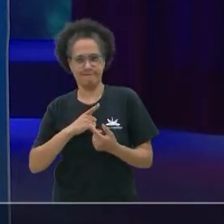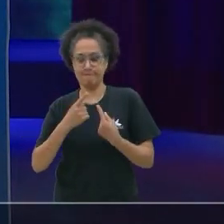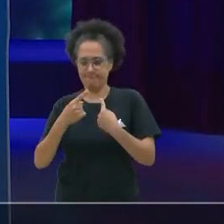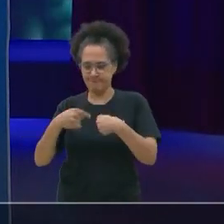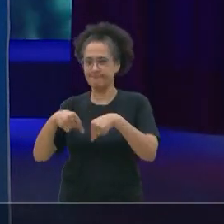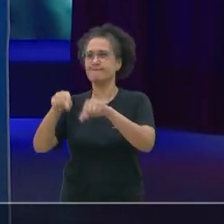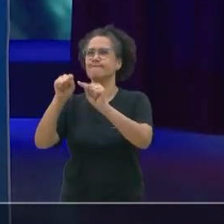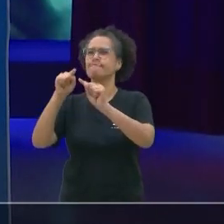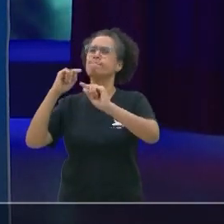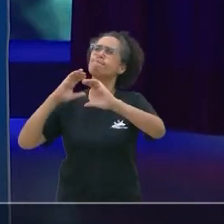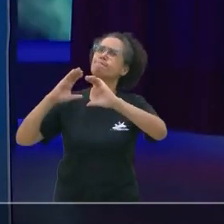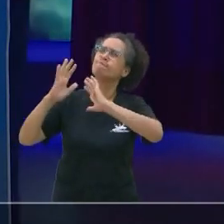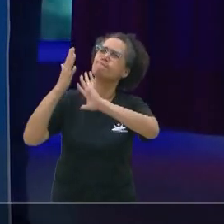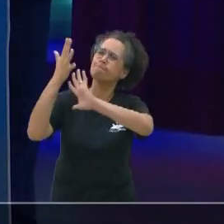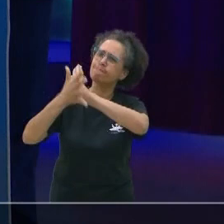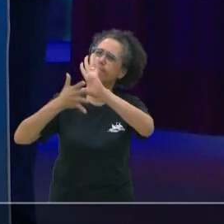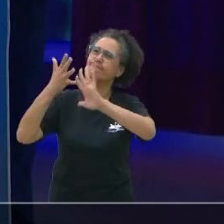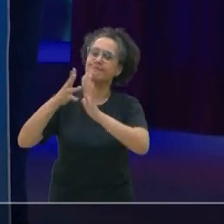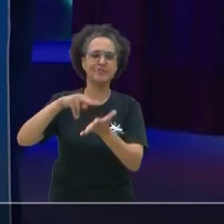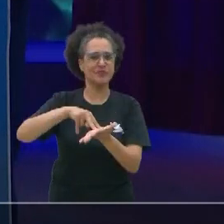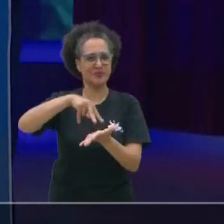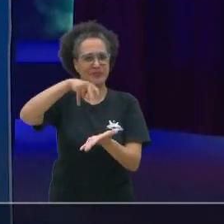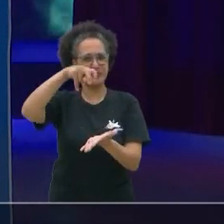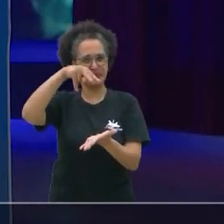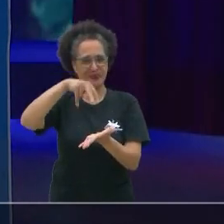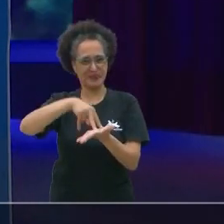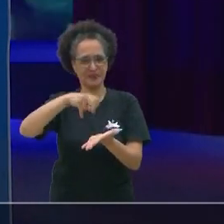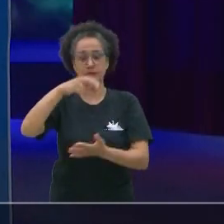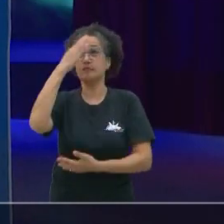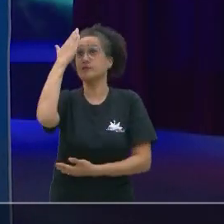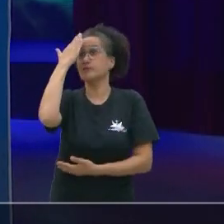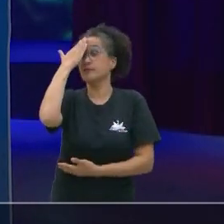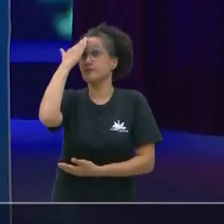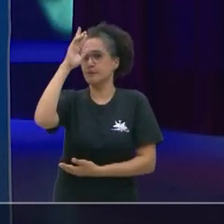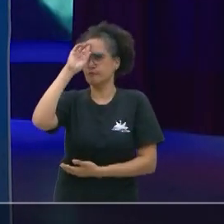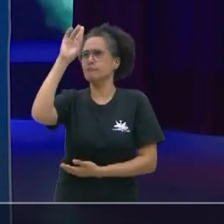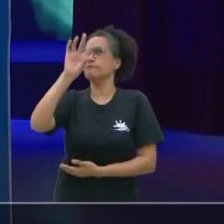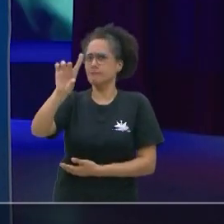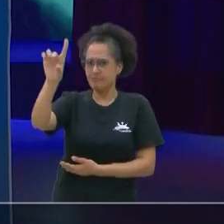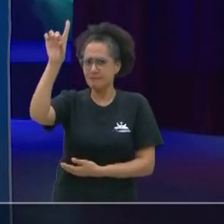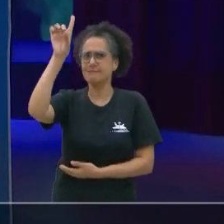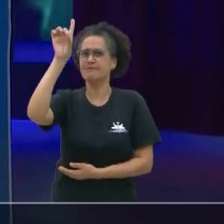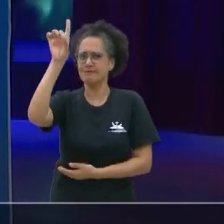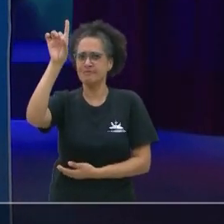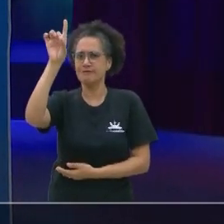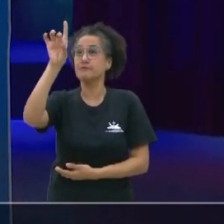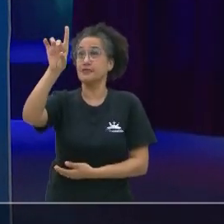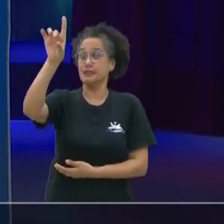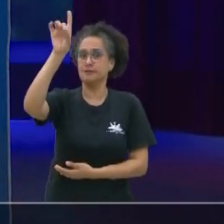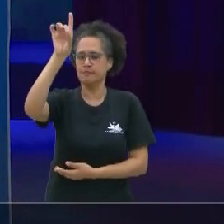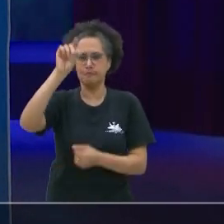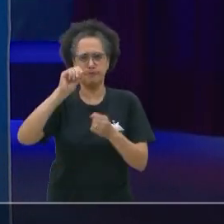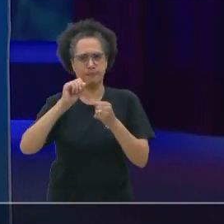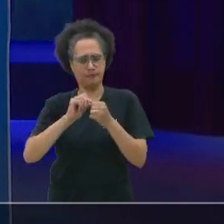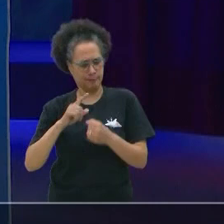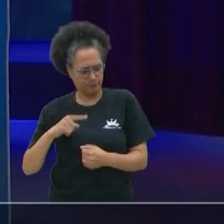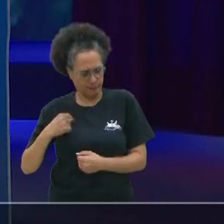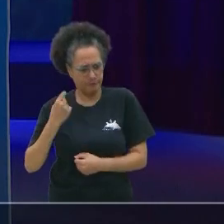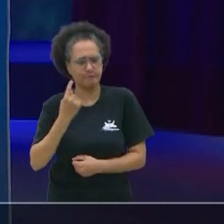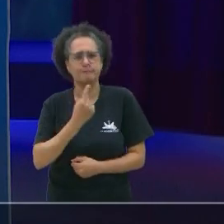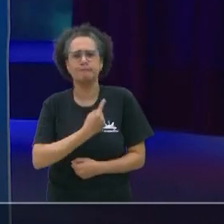cantando jubilosos. Sabei que o Senhor é Deus, Ele nos fez e a